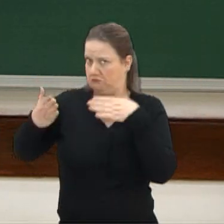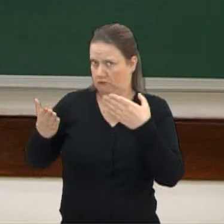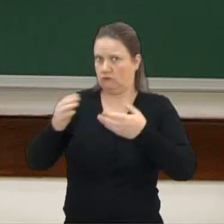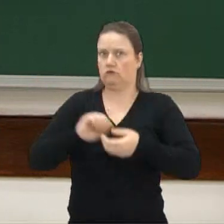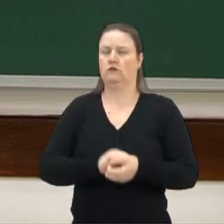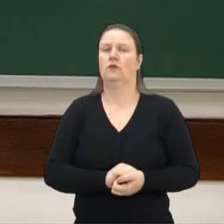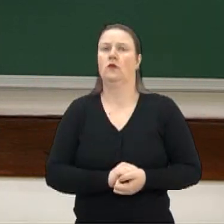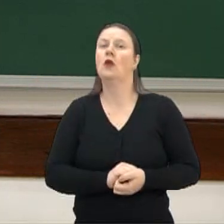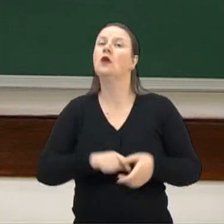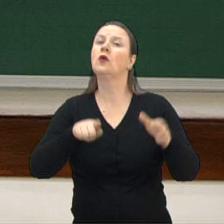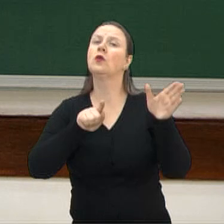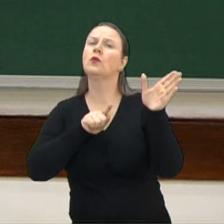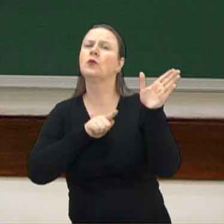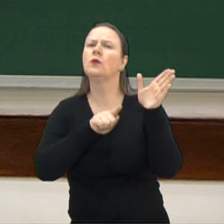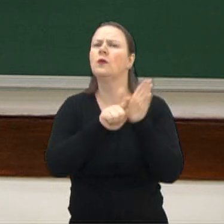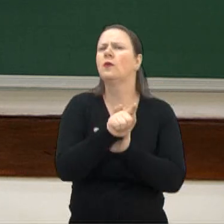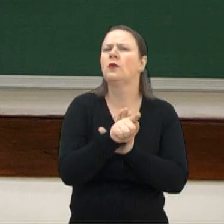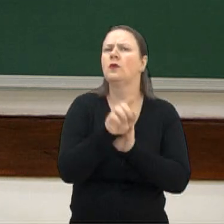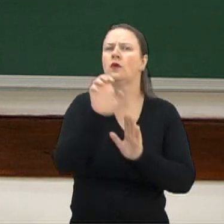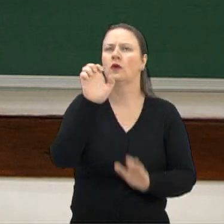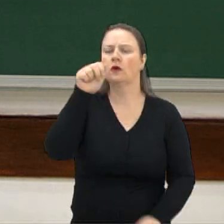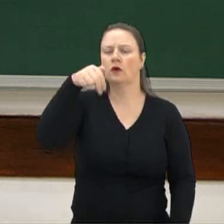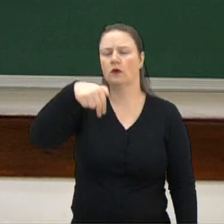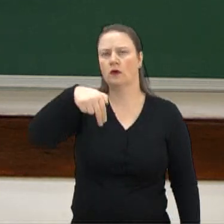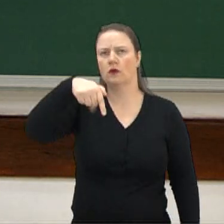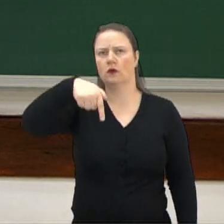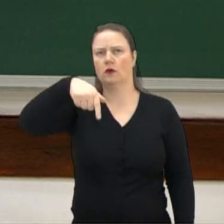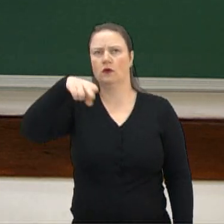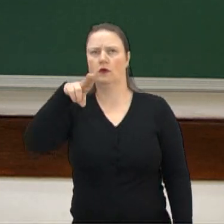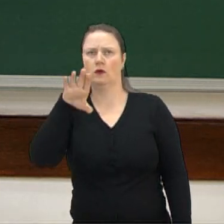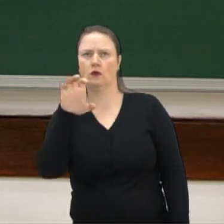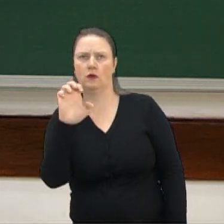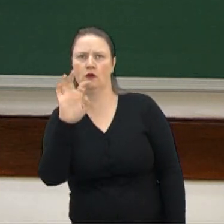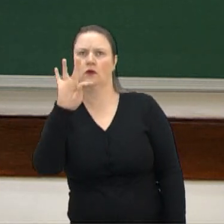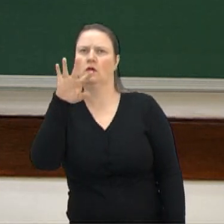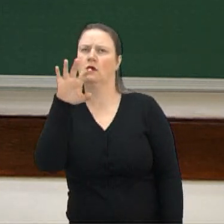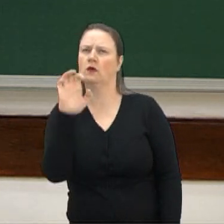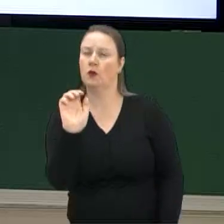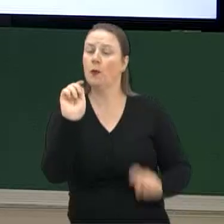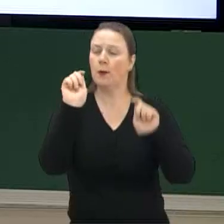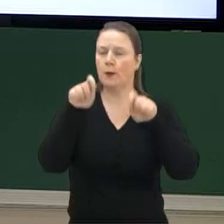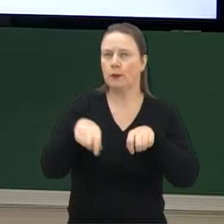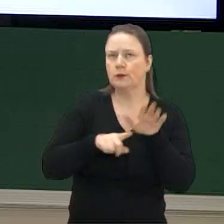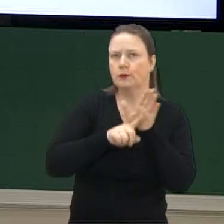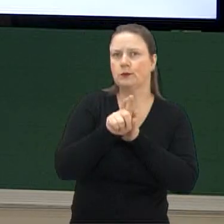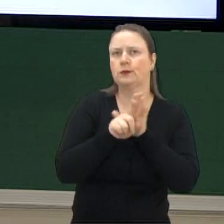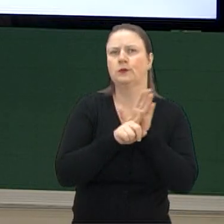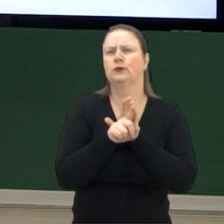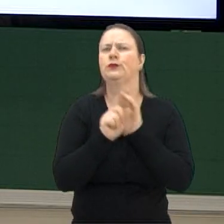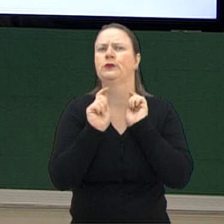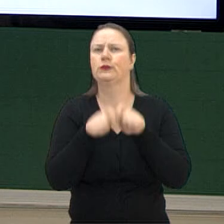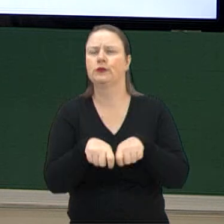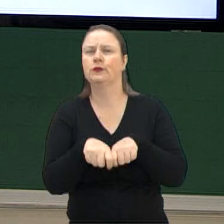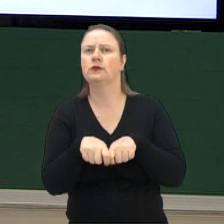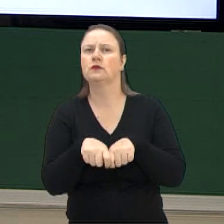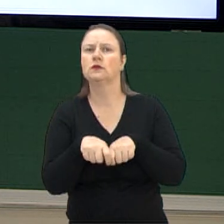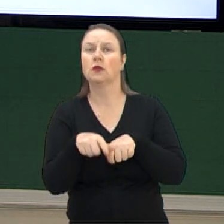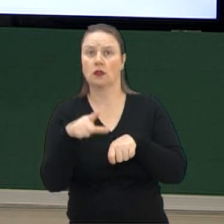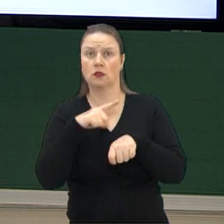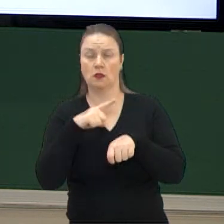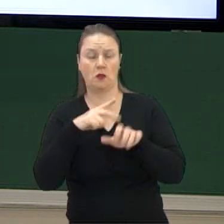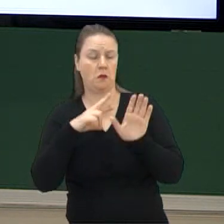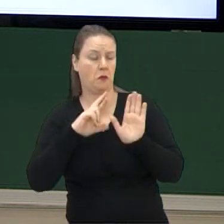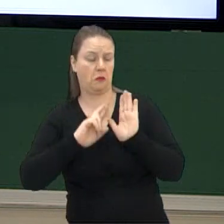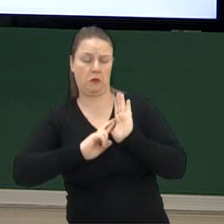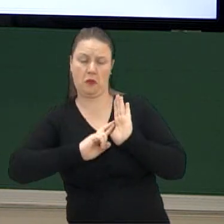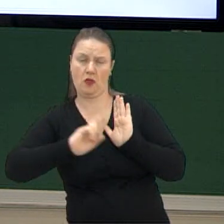pergunta. Então, a enquete é uma dessas perguntas que podem ser feitas. Então, como que é feita essa enquete? Ela tem essa resposta